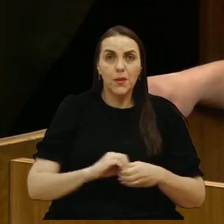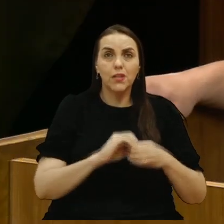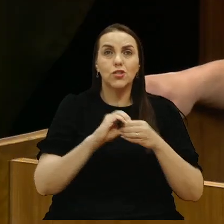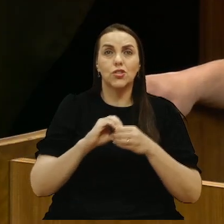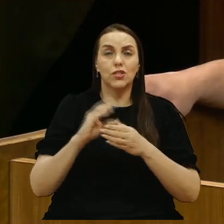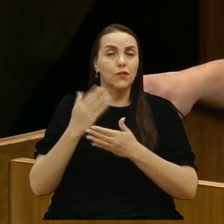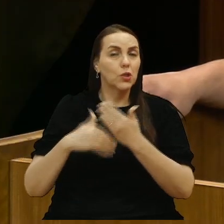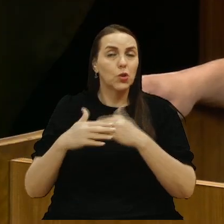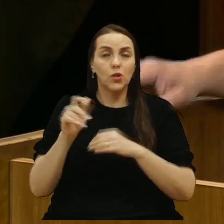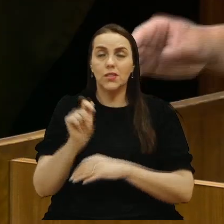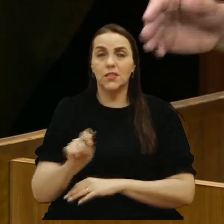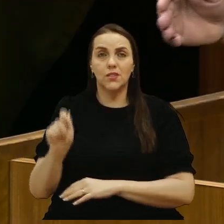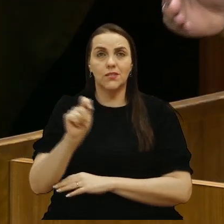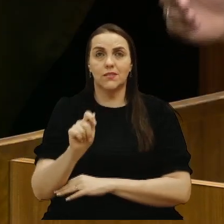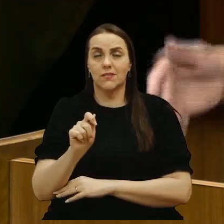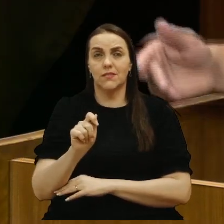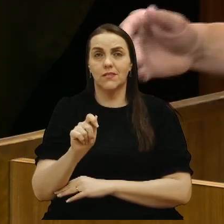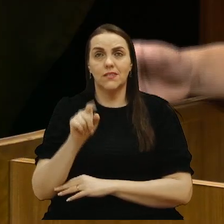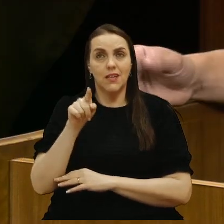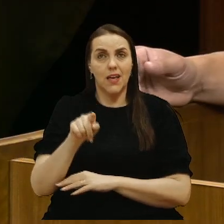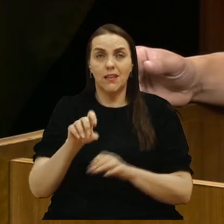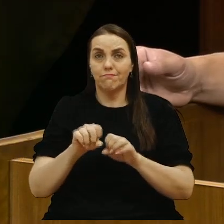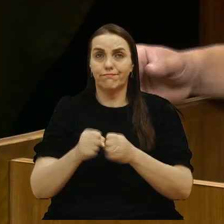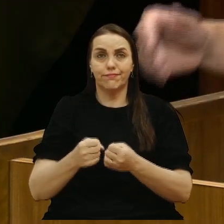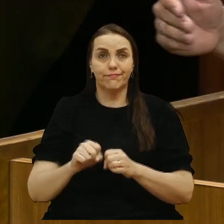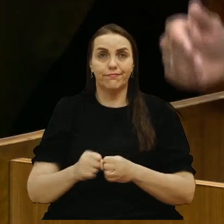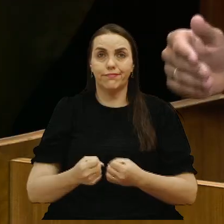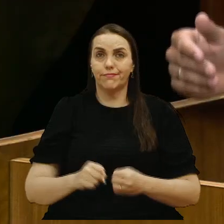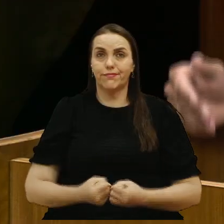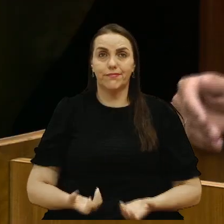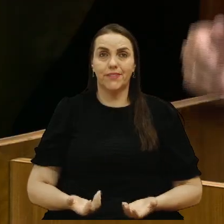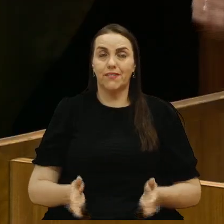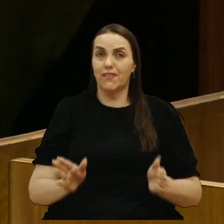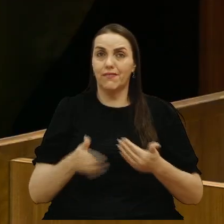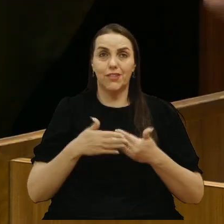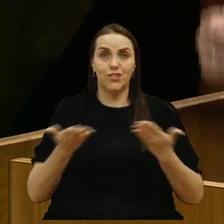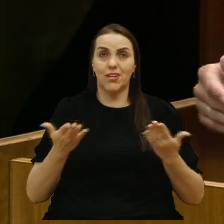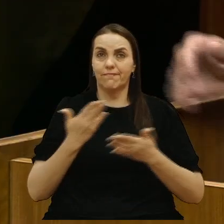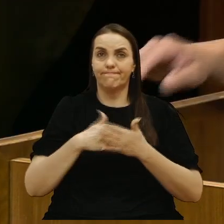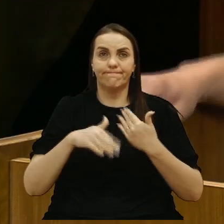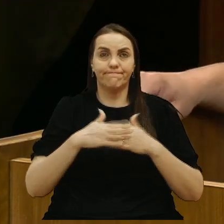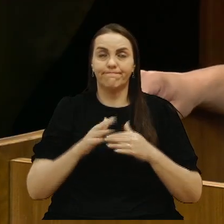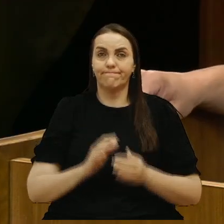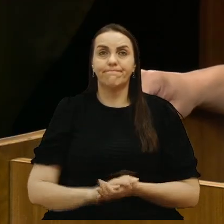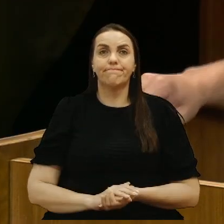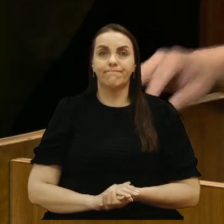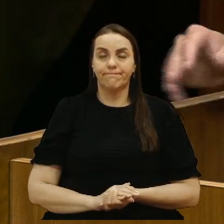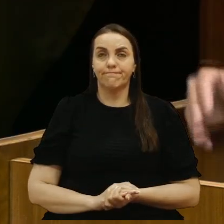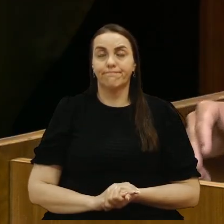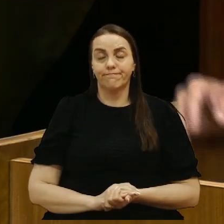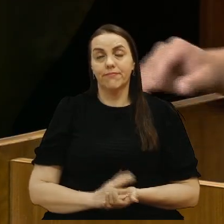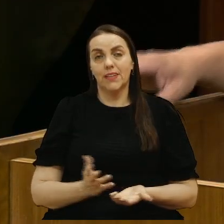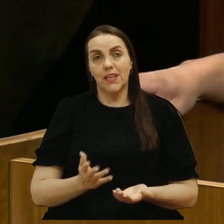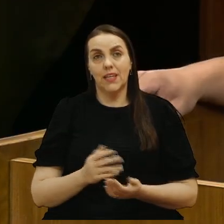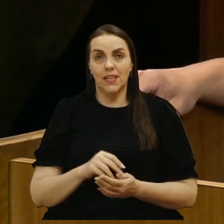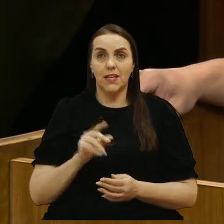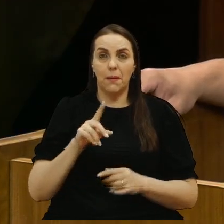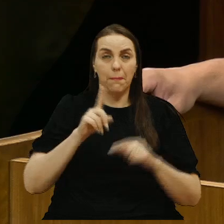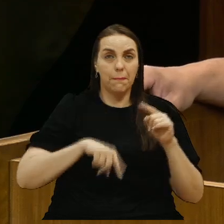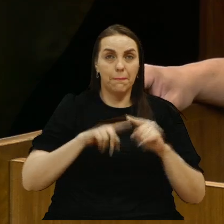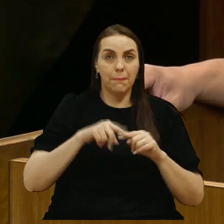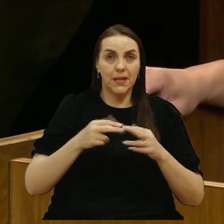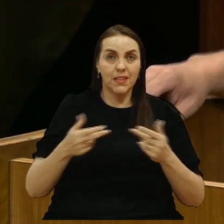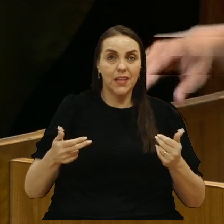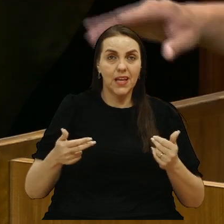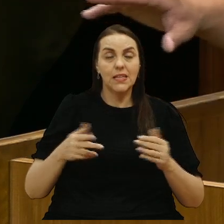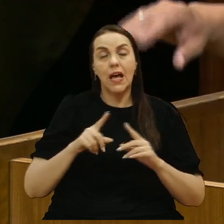as associações. Elas estão quebrando. Se continuar nessa levada, todas vão fechar. E esse material...